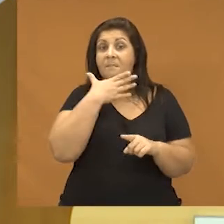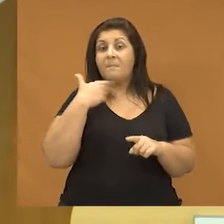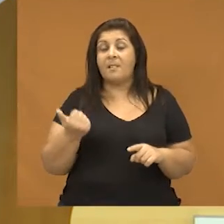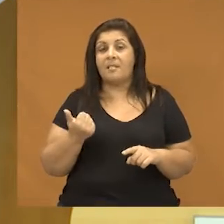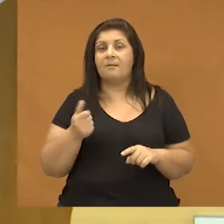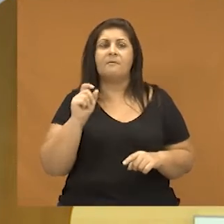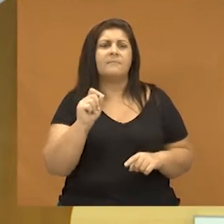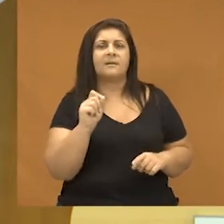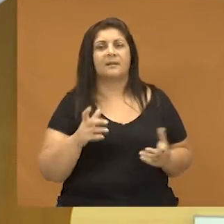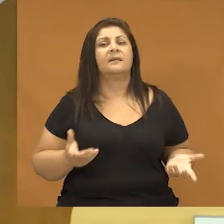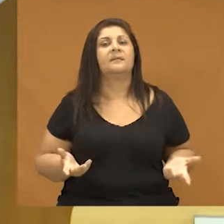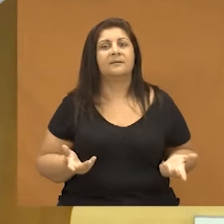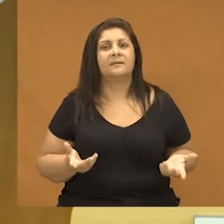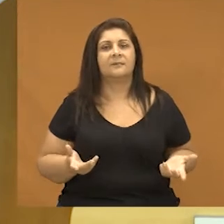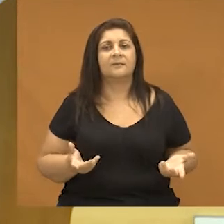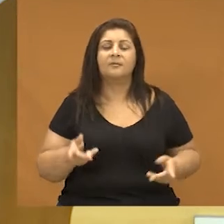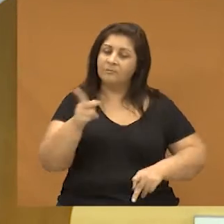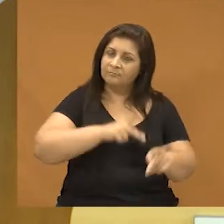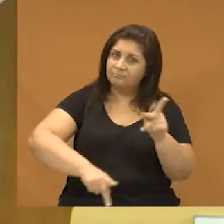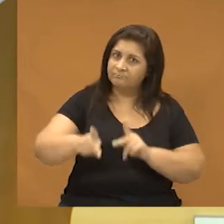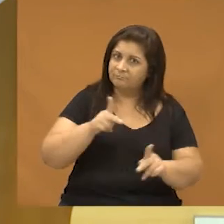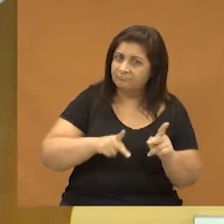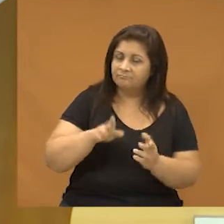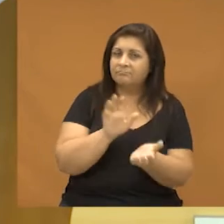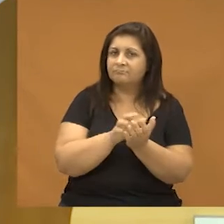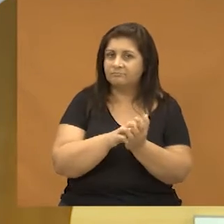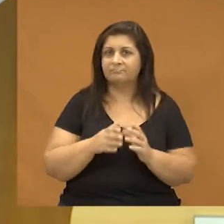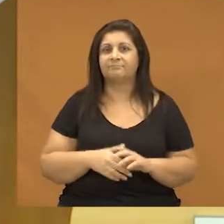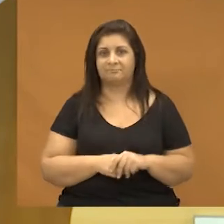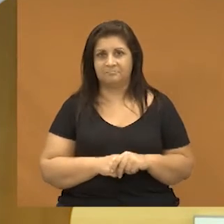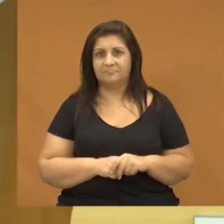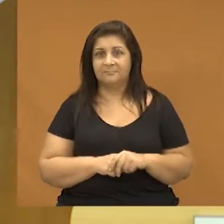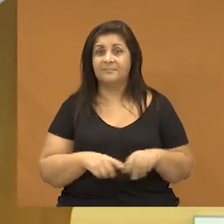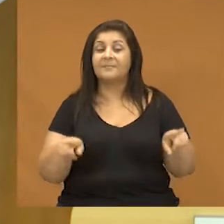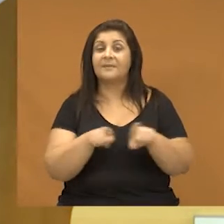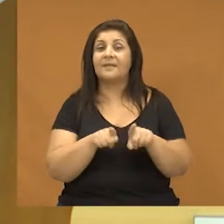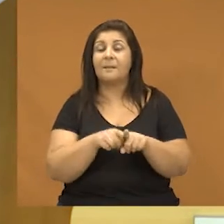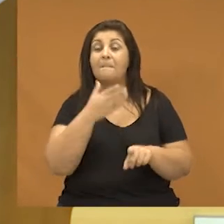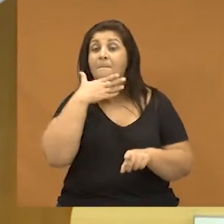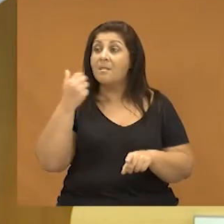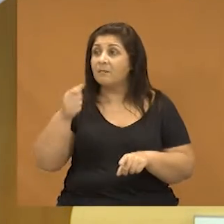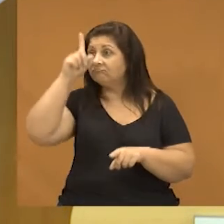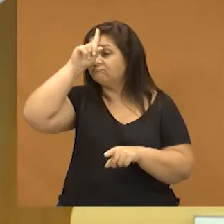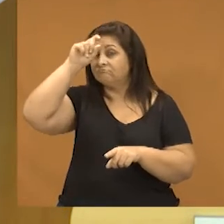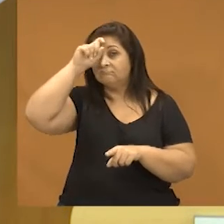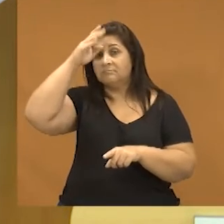quem? Para a população da cidade de Jacareí e vai também melhorar para a Santa